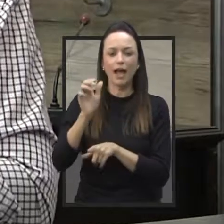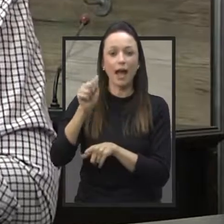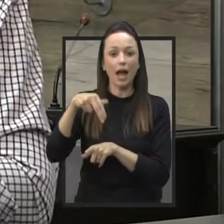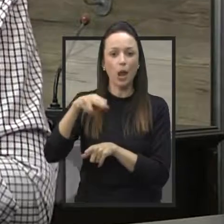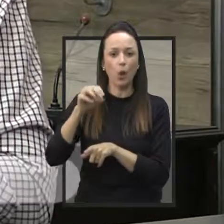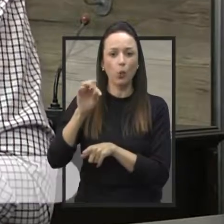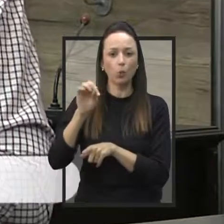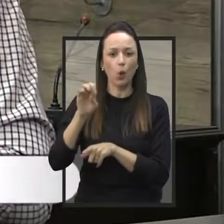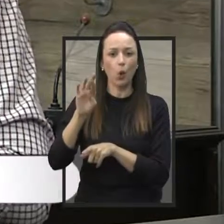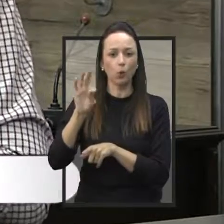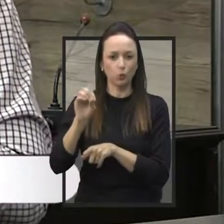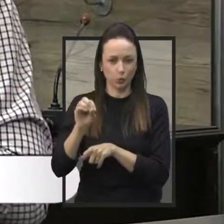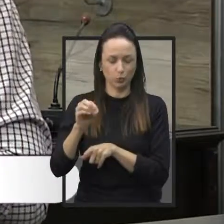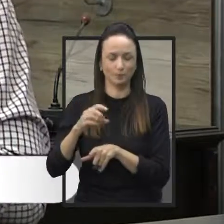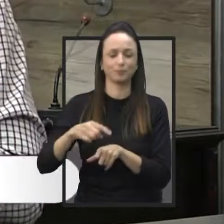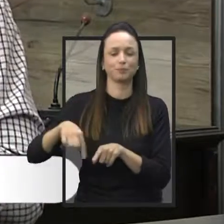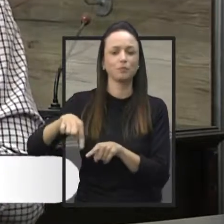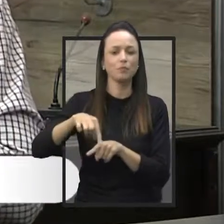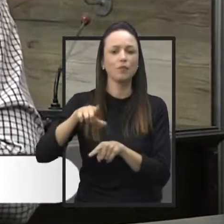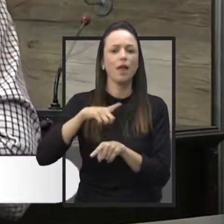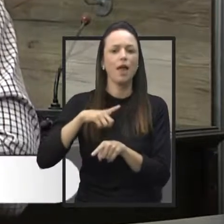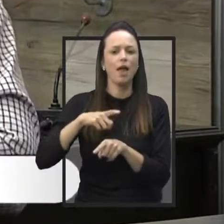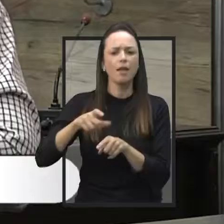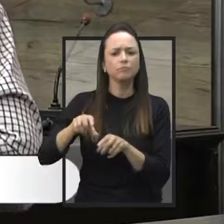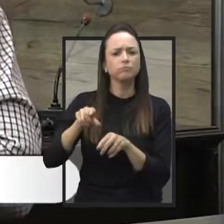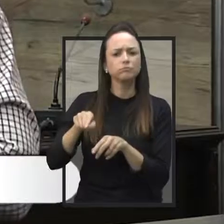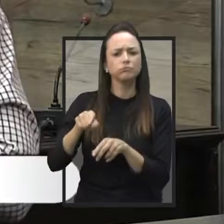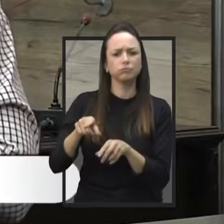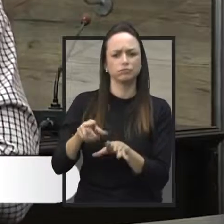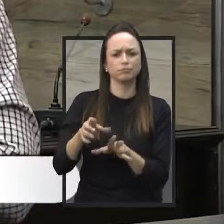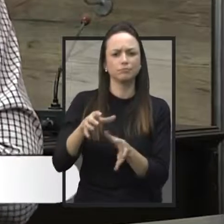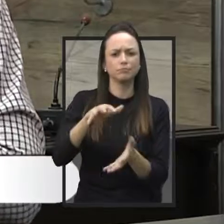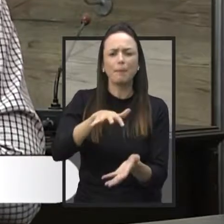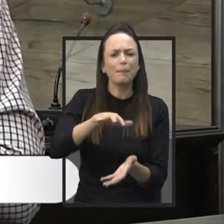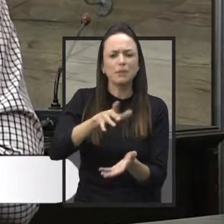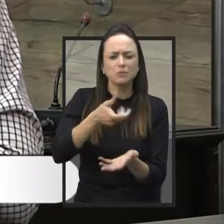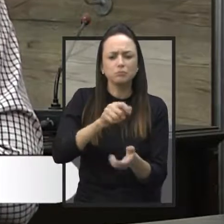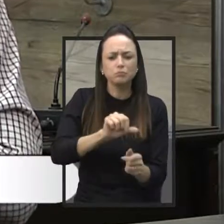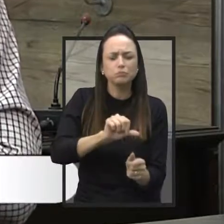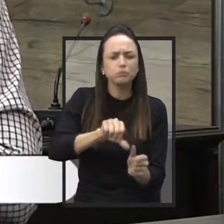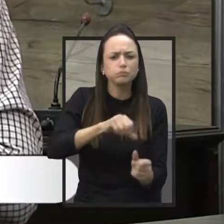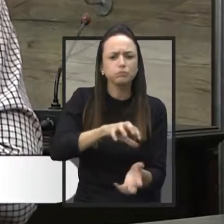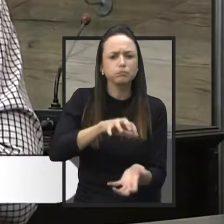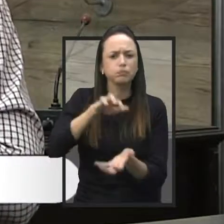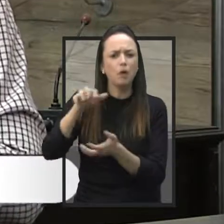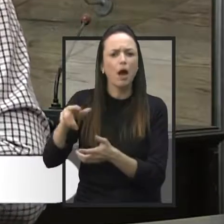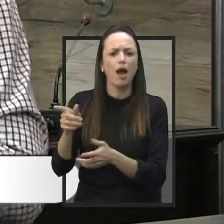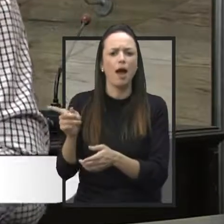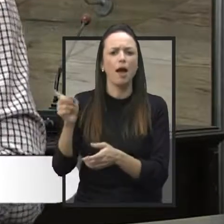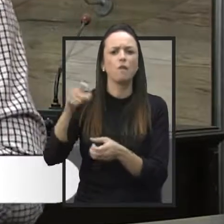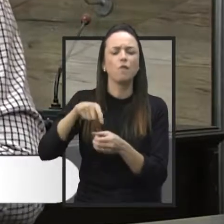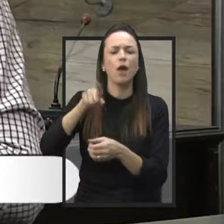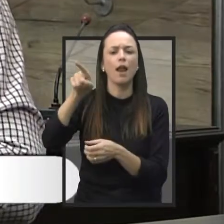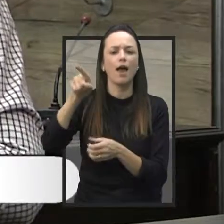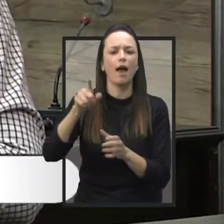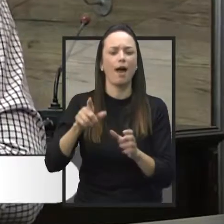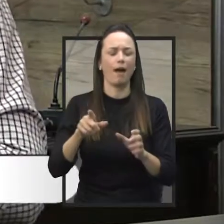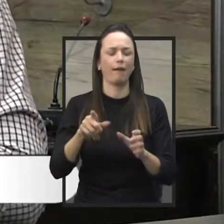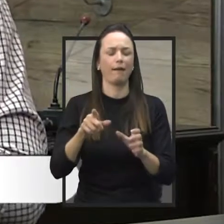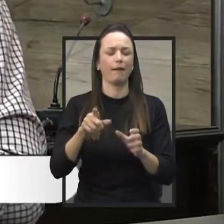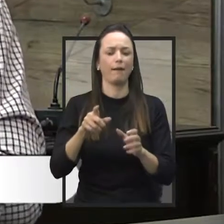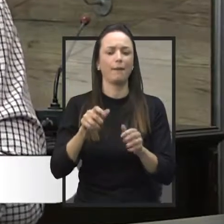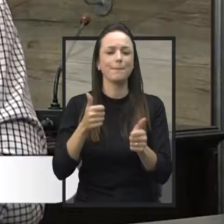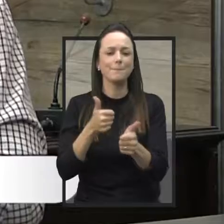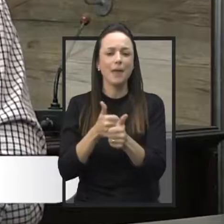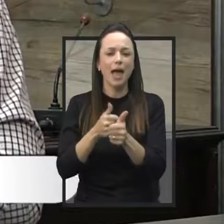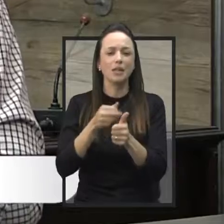peça que hoje é colocada lá onde é o cano torto, saiu dali, foi depois ali do lado onde é o pizzaiolo. Então, para que servia aquilo lá?